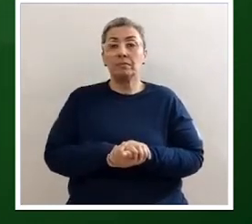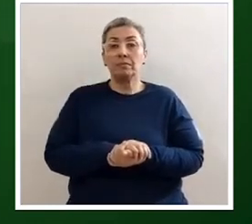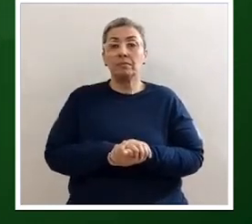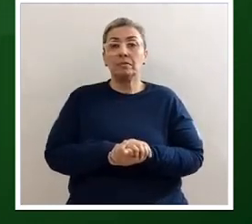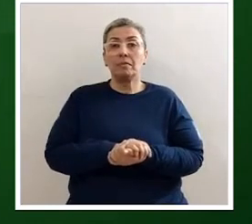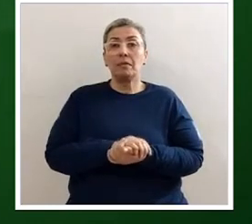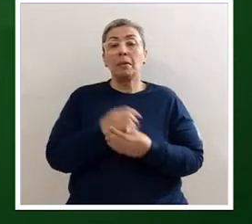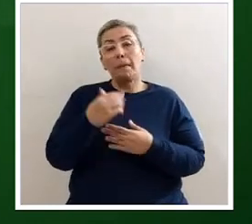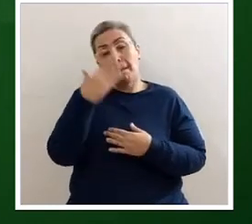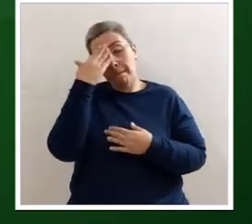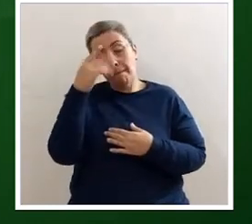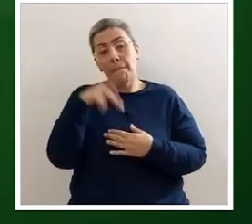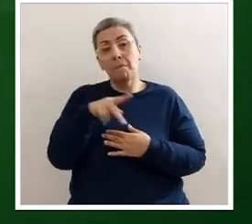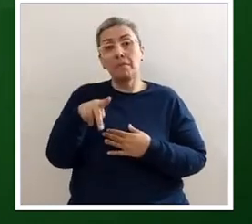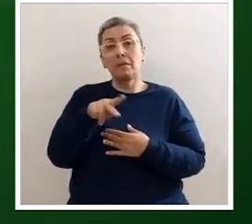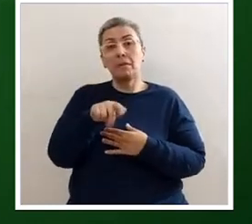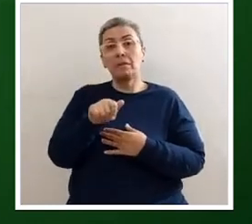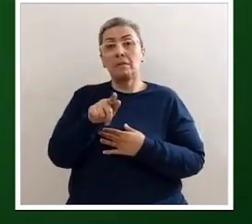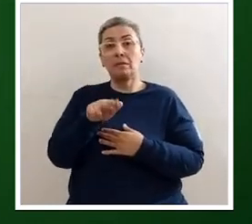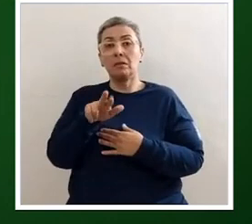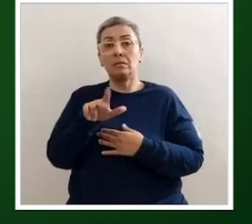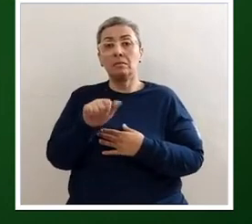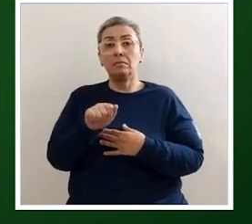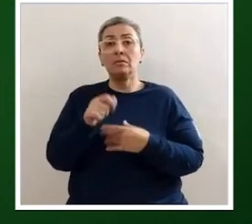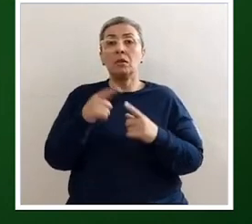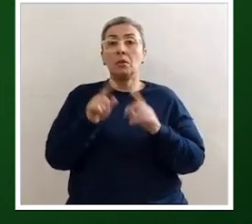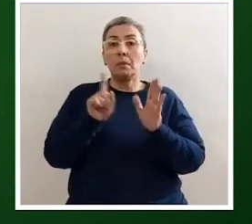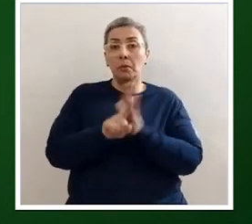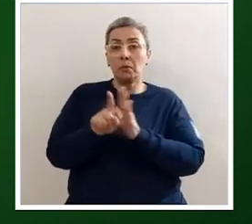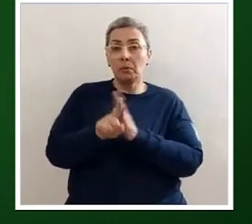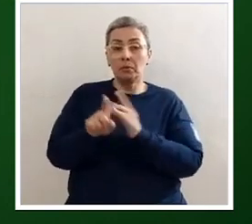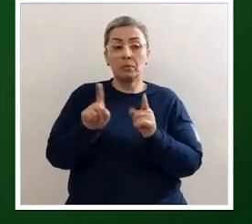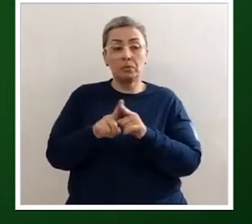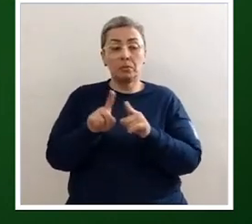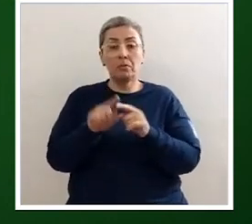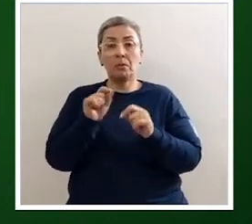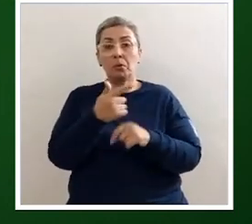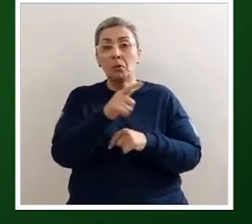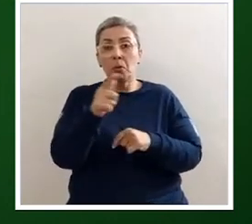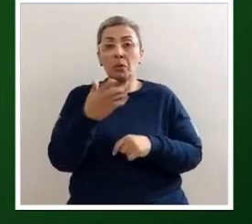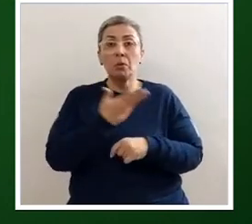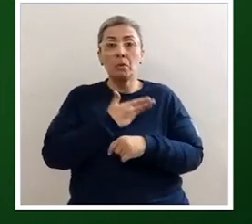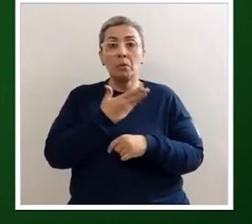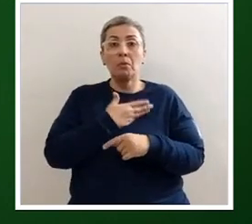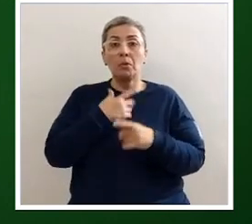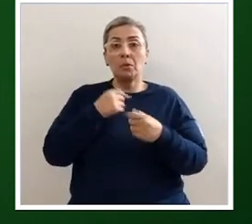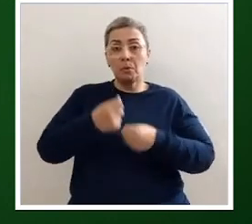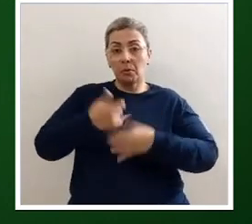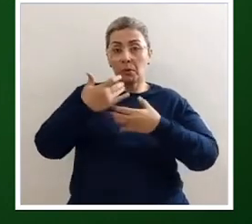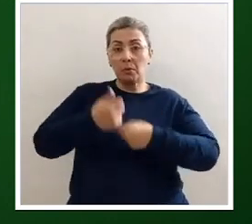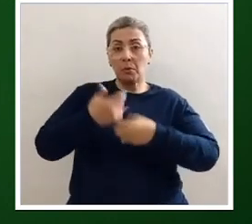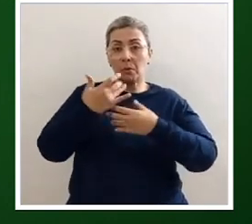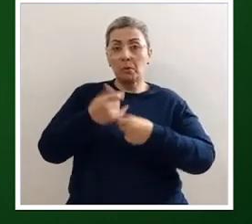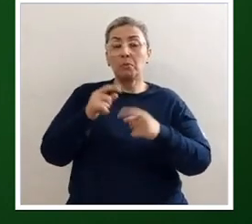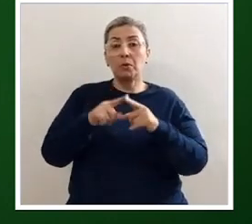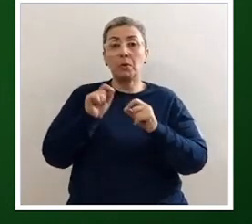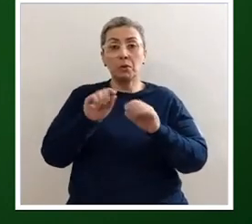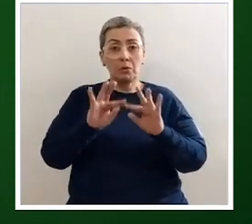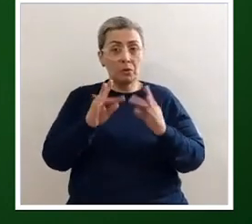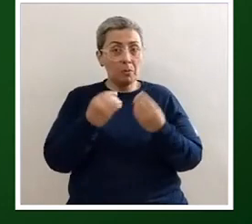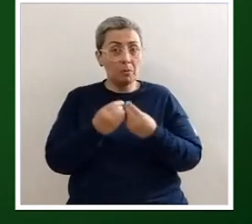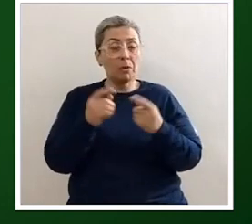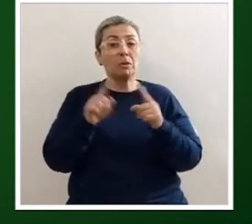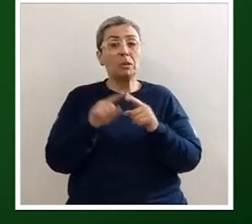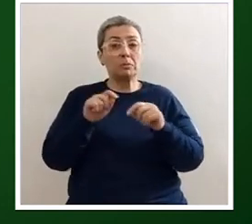Muito obrigado professora Paula tem perguntas aqui também de outros colegas aqui já no chat que falam a respeito das famílias